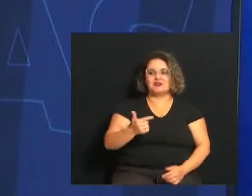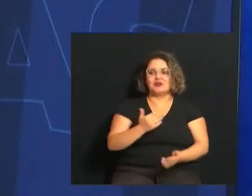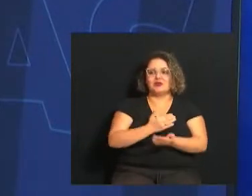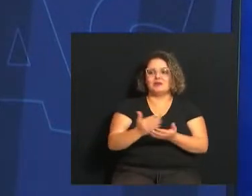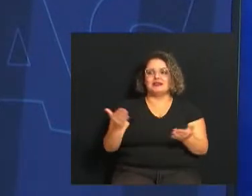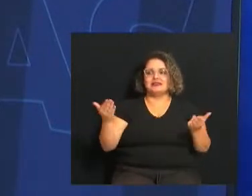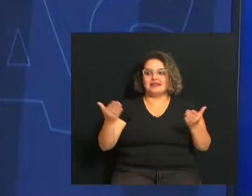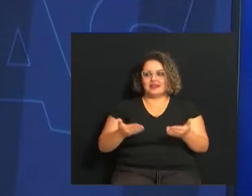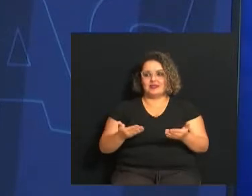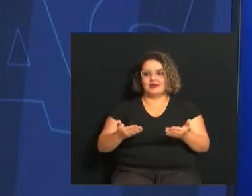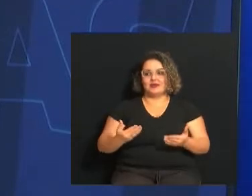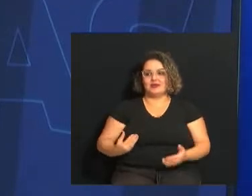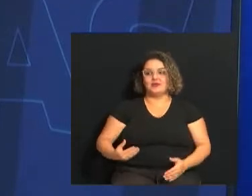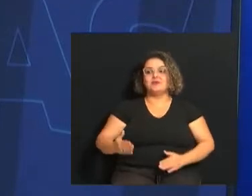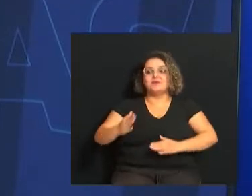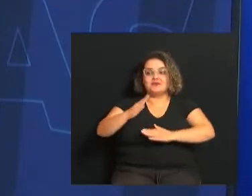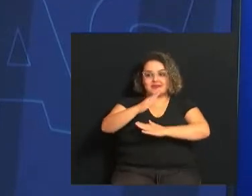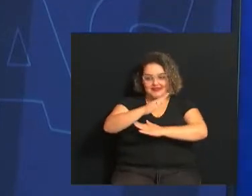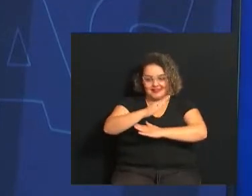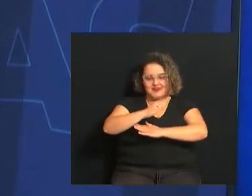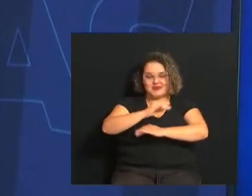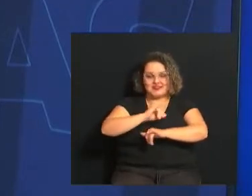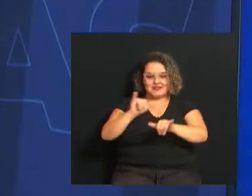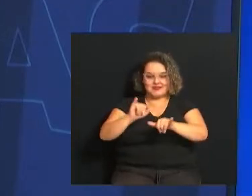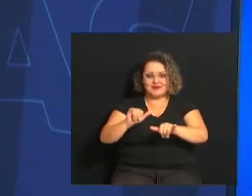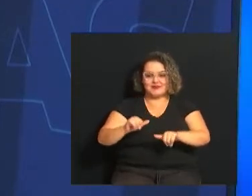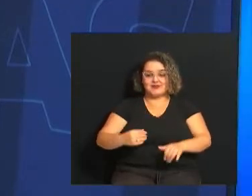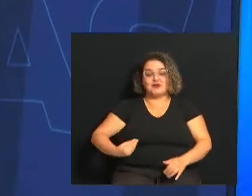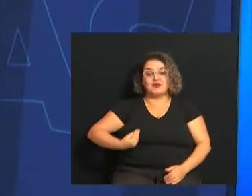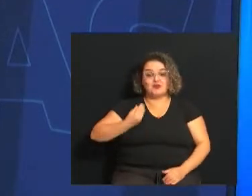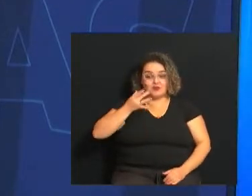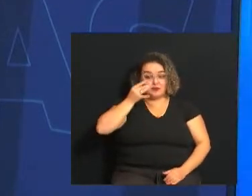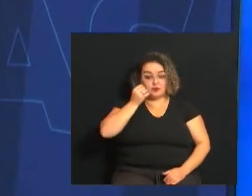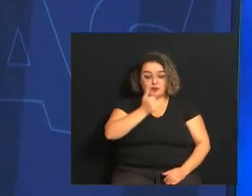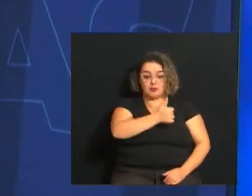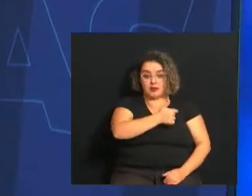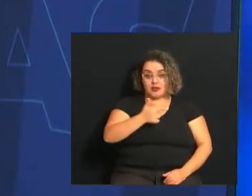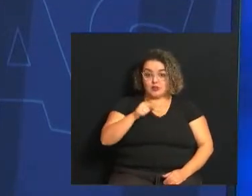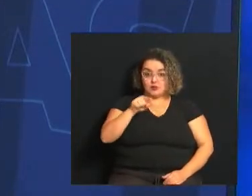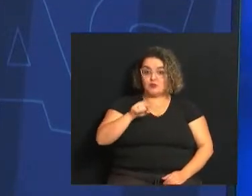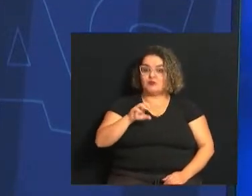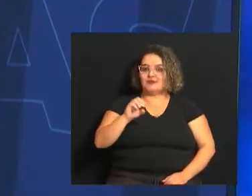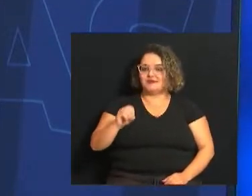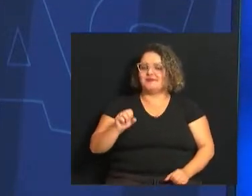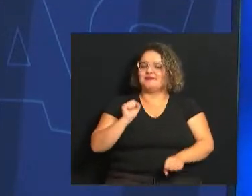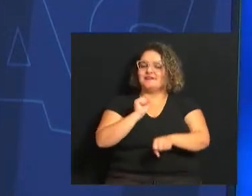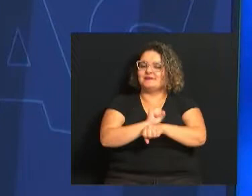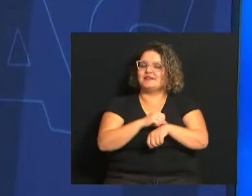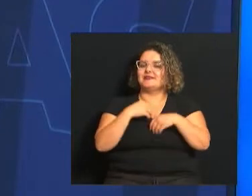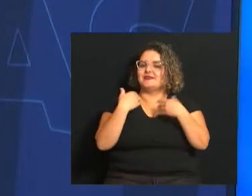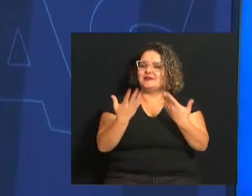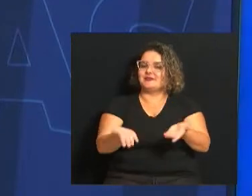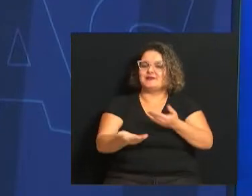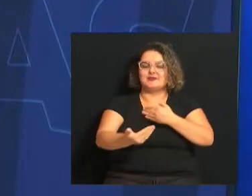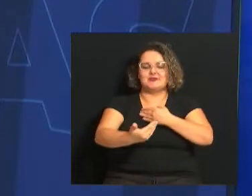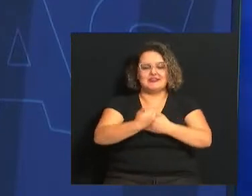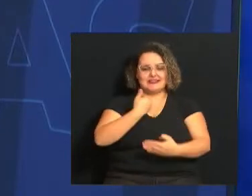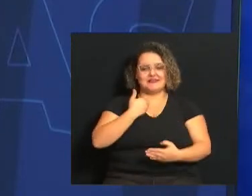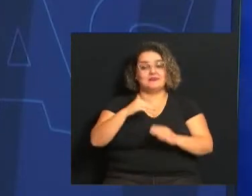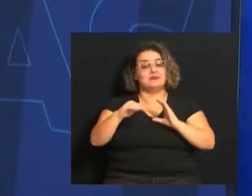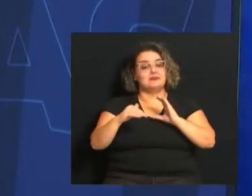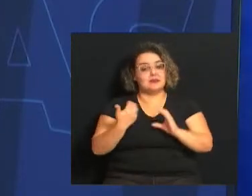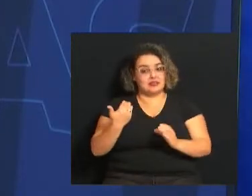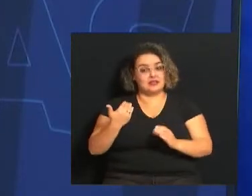Câmara Notícia ao vivo, meio-dia em ponto. Eu estou aguardando a sua participação, hein? Envie a